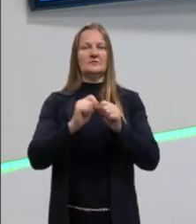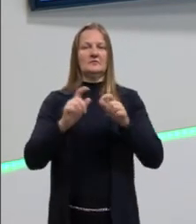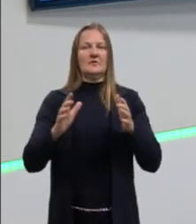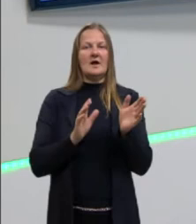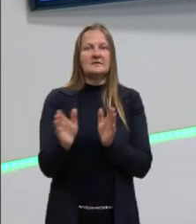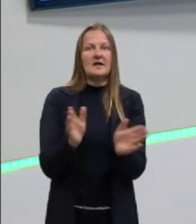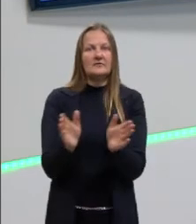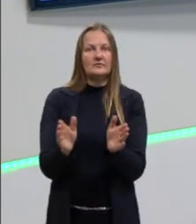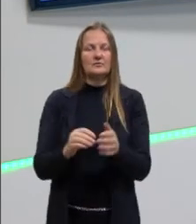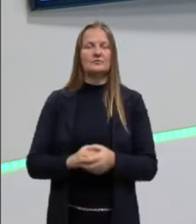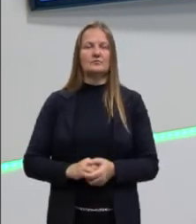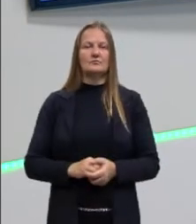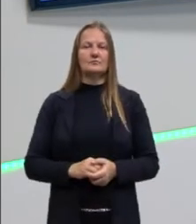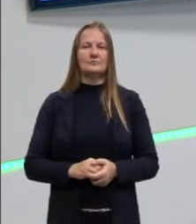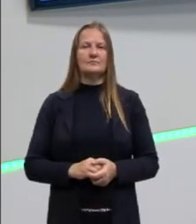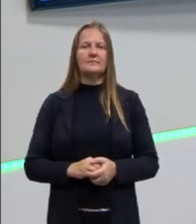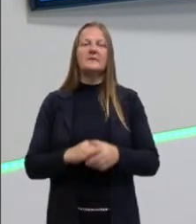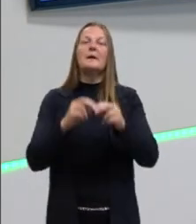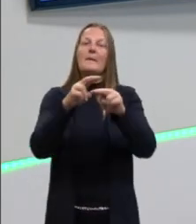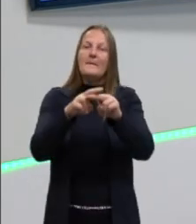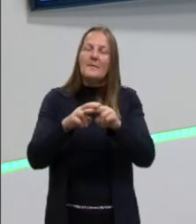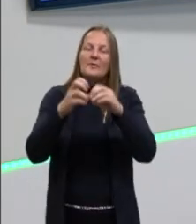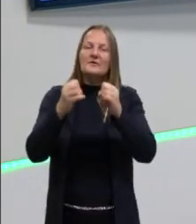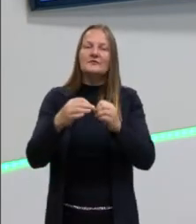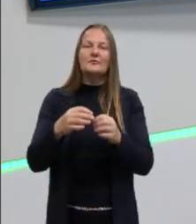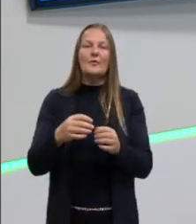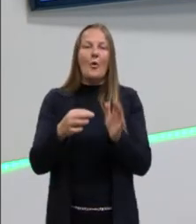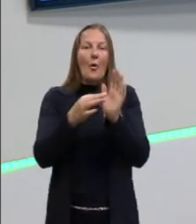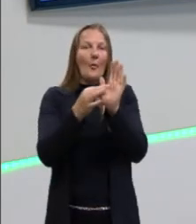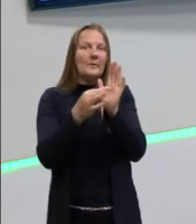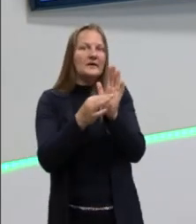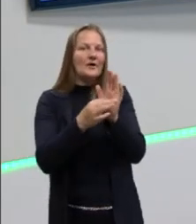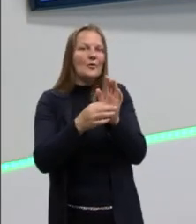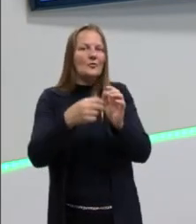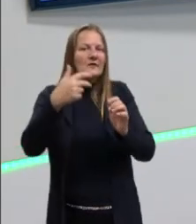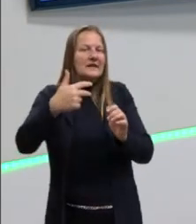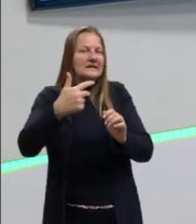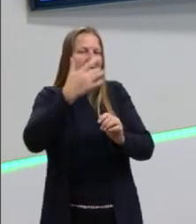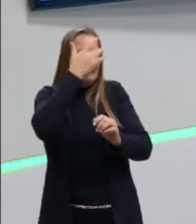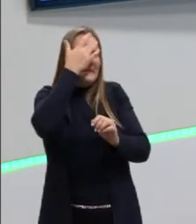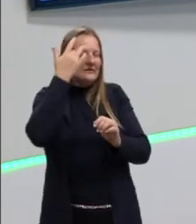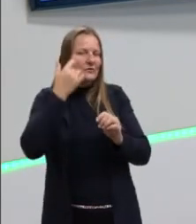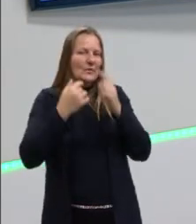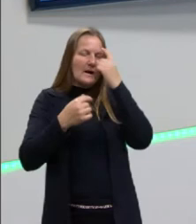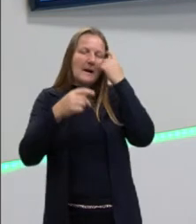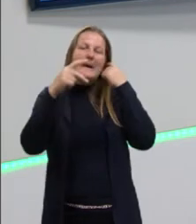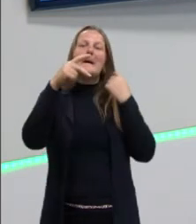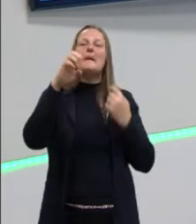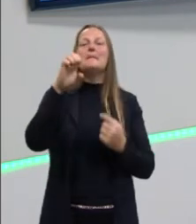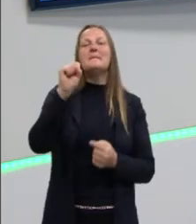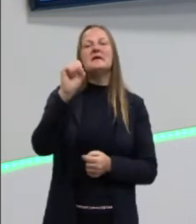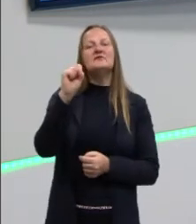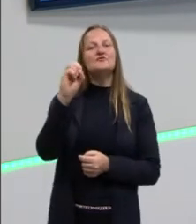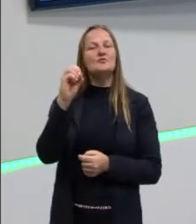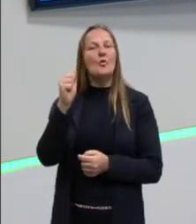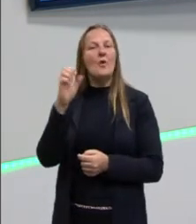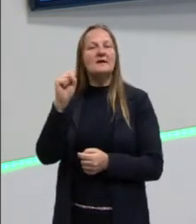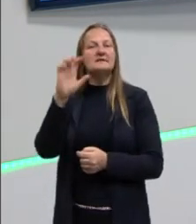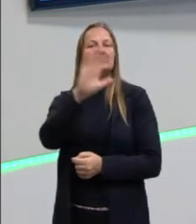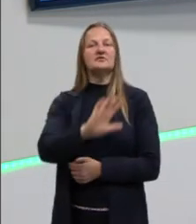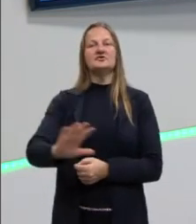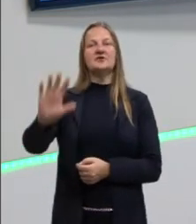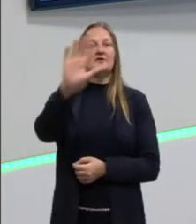acesso então opinar colocar isso de uma maneira crítica analisar essa problemática